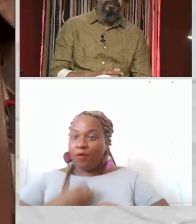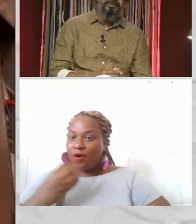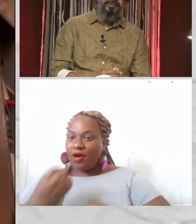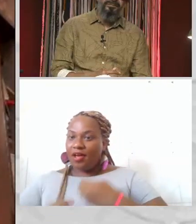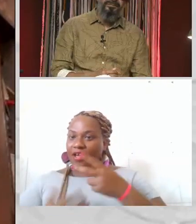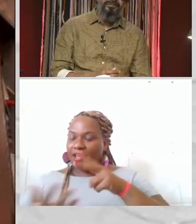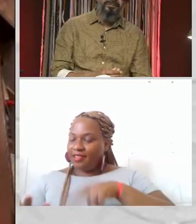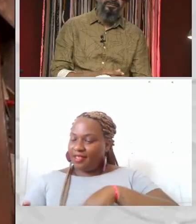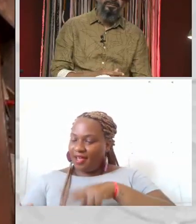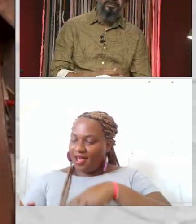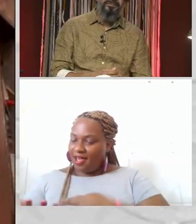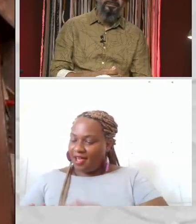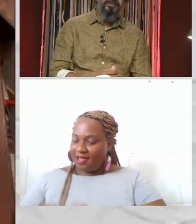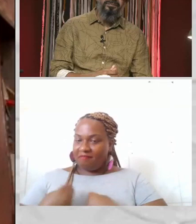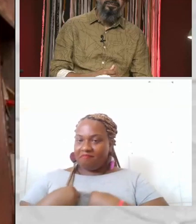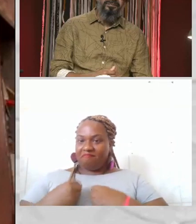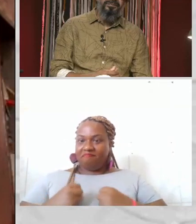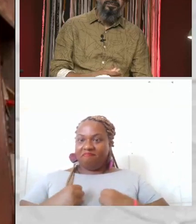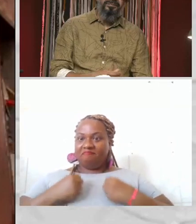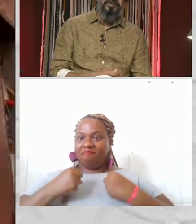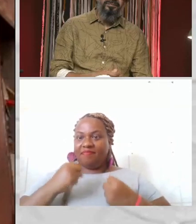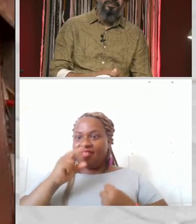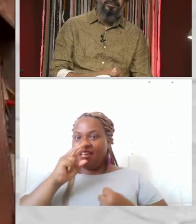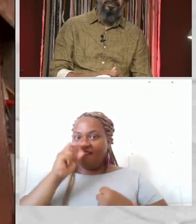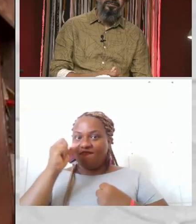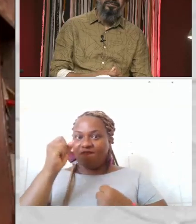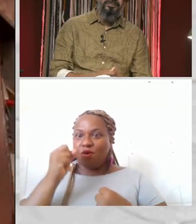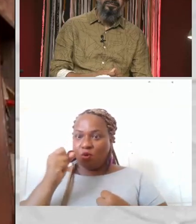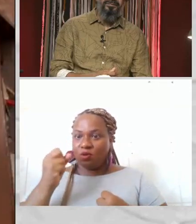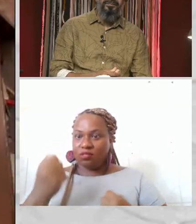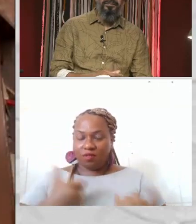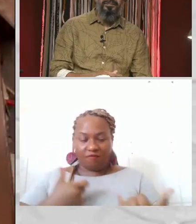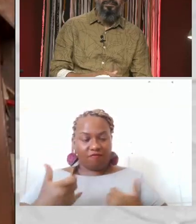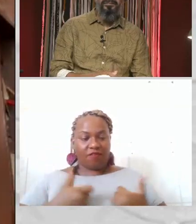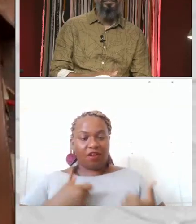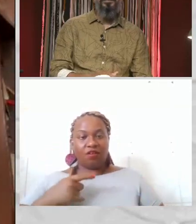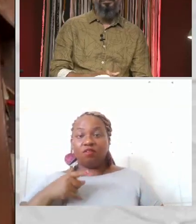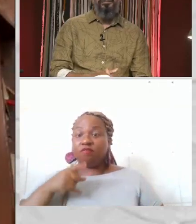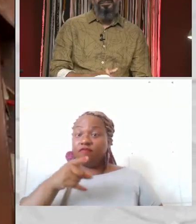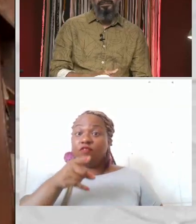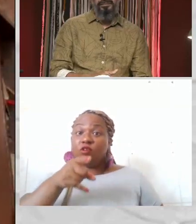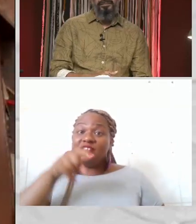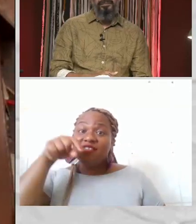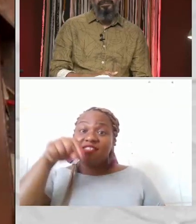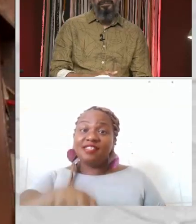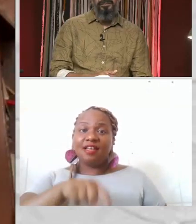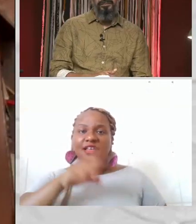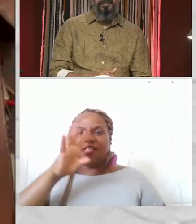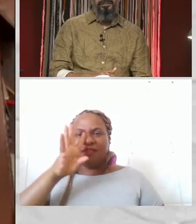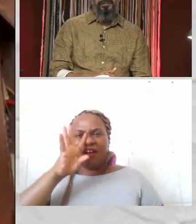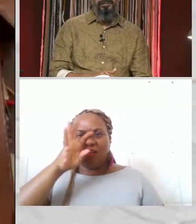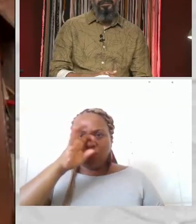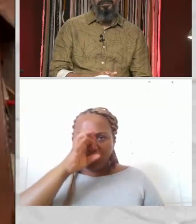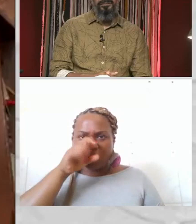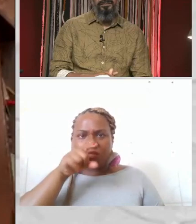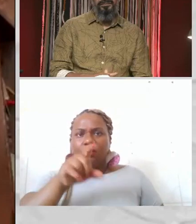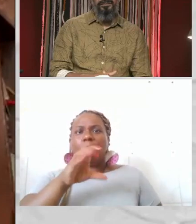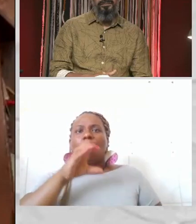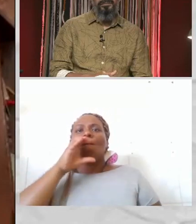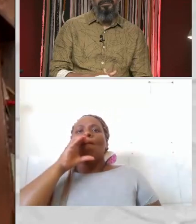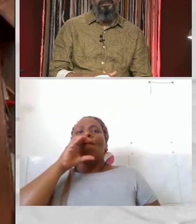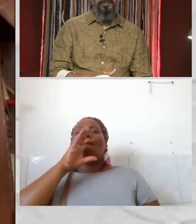me fortalecem e dizem assim, olha, você está aqui para lutar, você não vai se calar. Então, o que é que eu